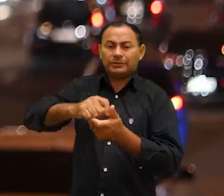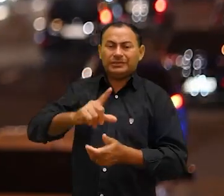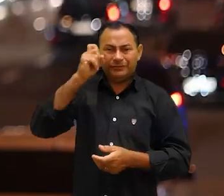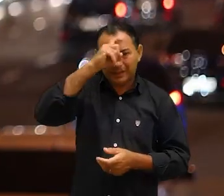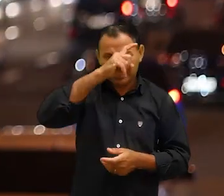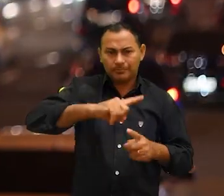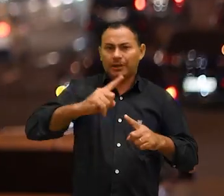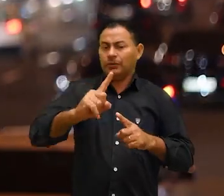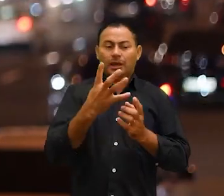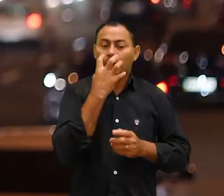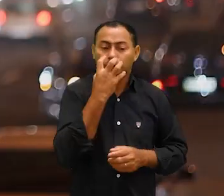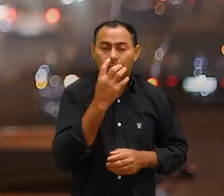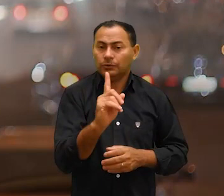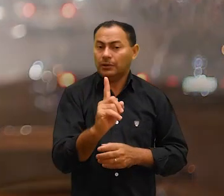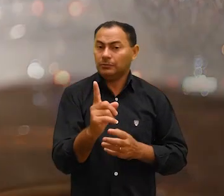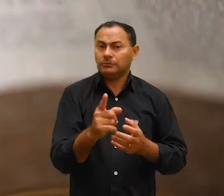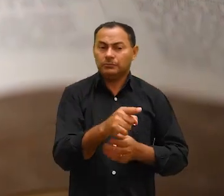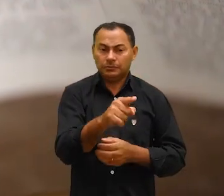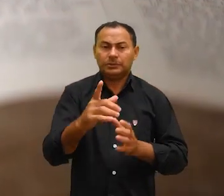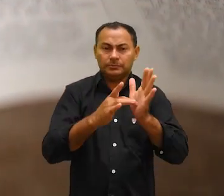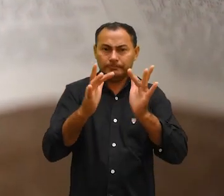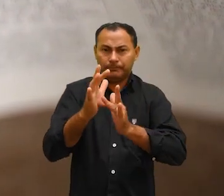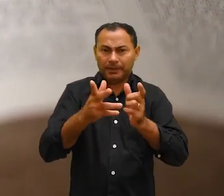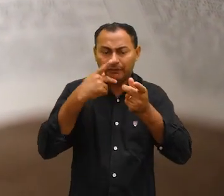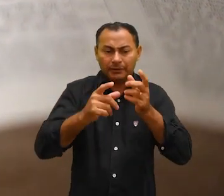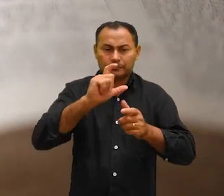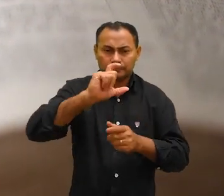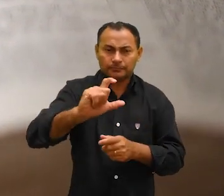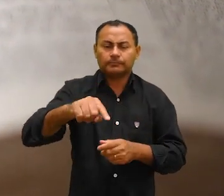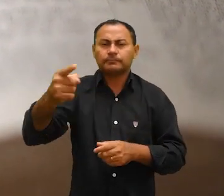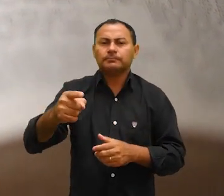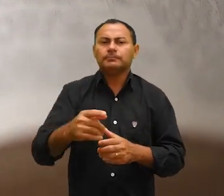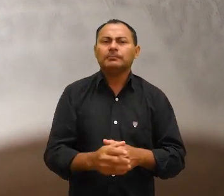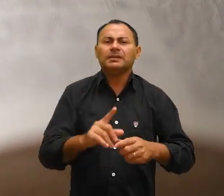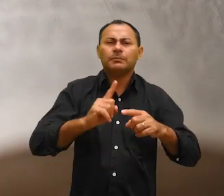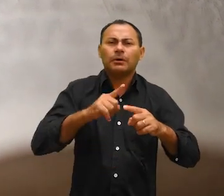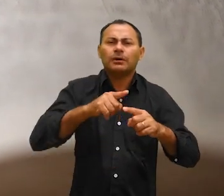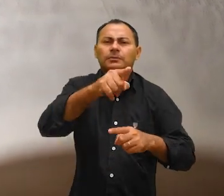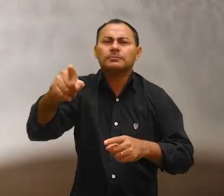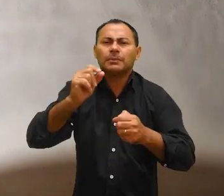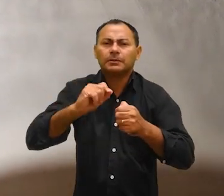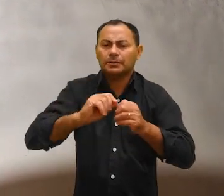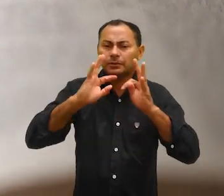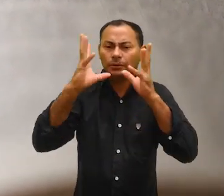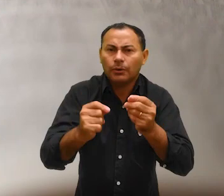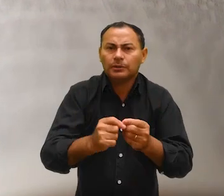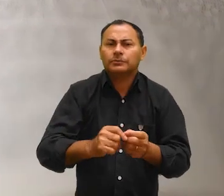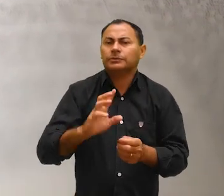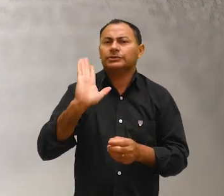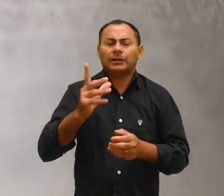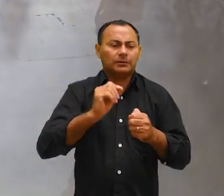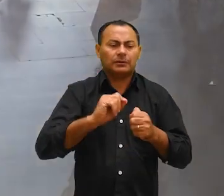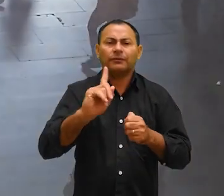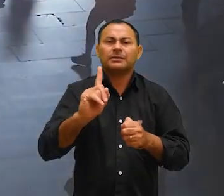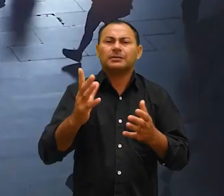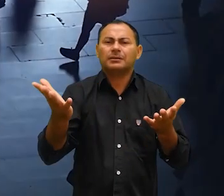mas não são cachorros. A questão que Jesus coloca no parágrafo seguinte é: O que vocês estão fazendo que todo mundo já não faça,